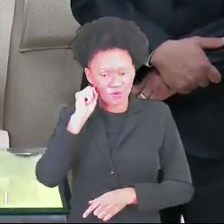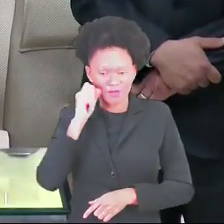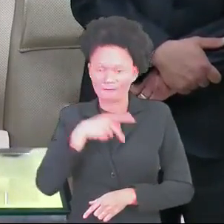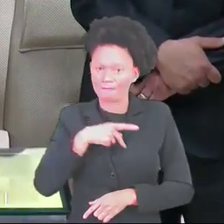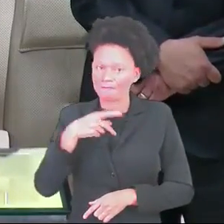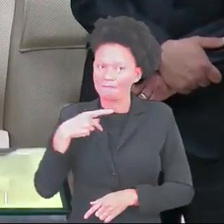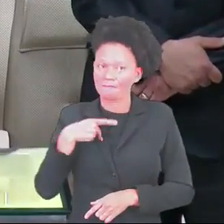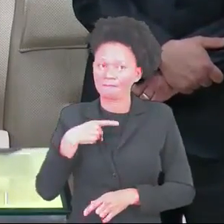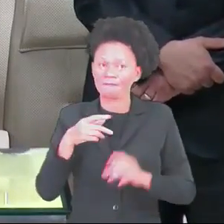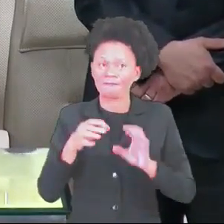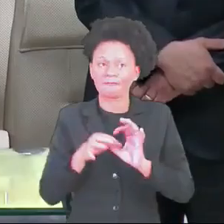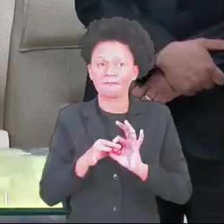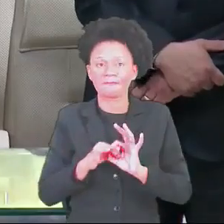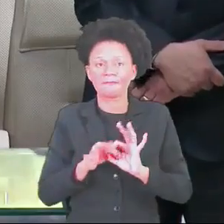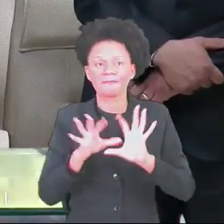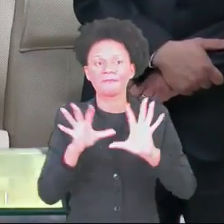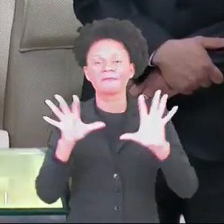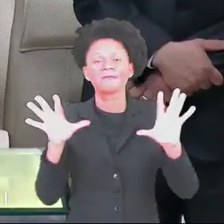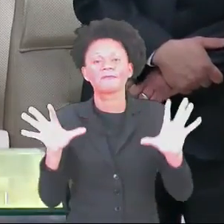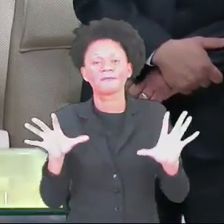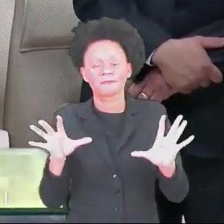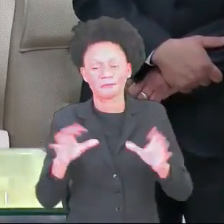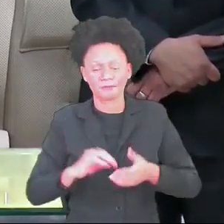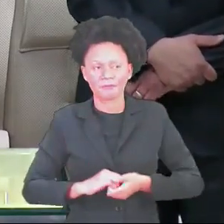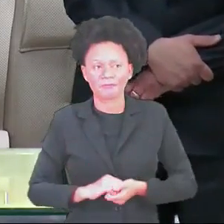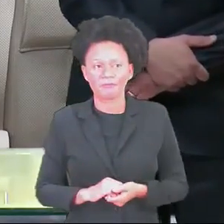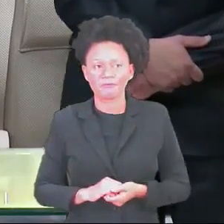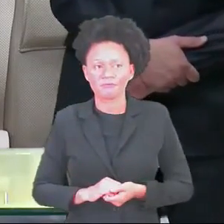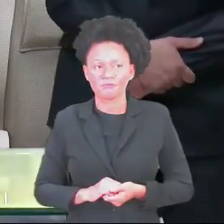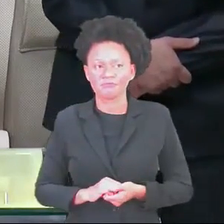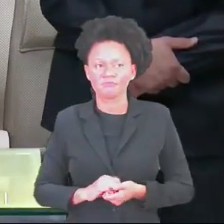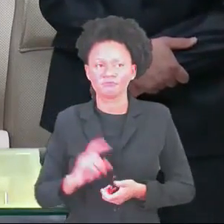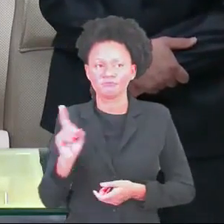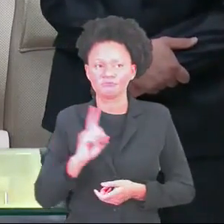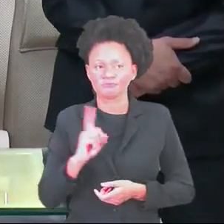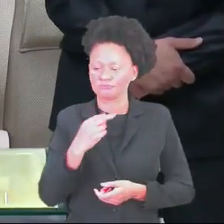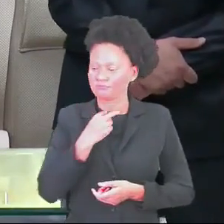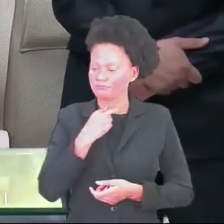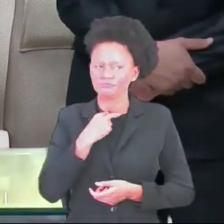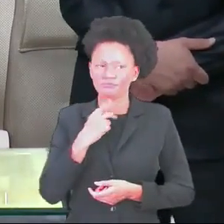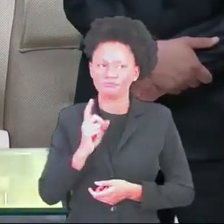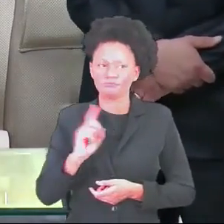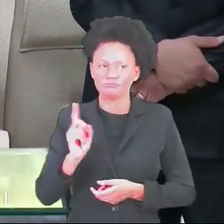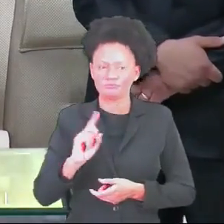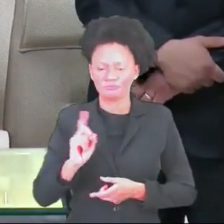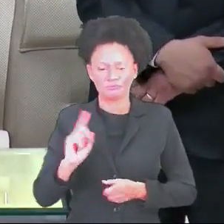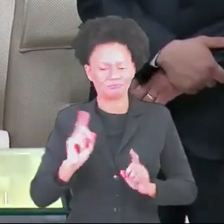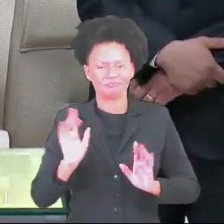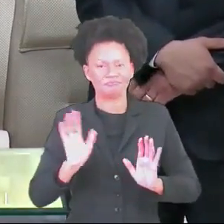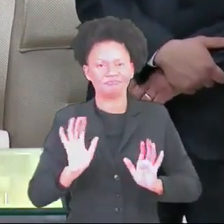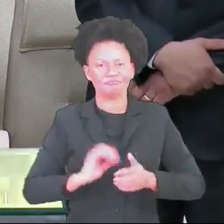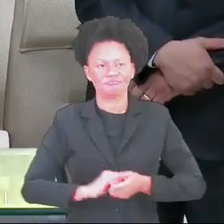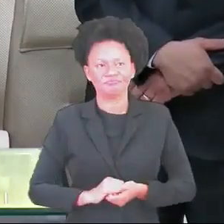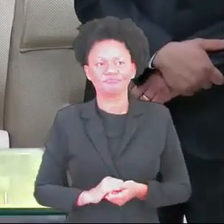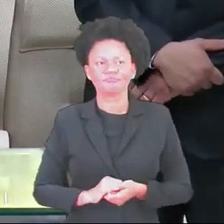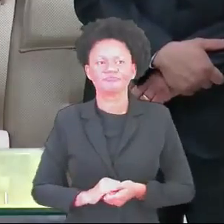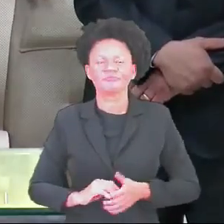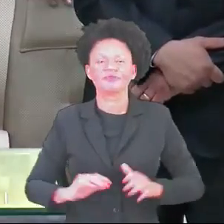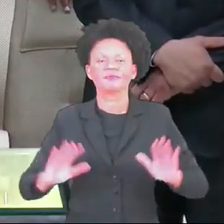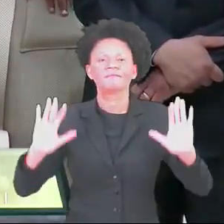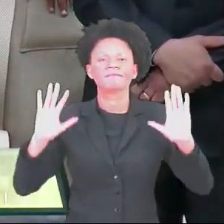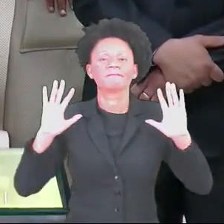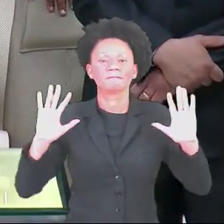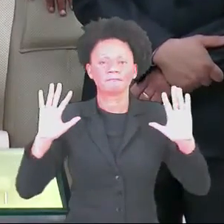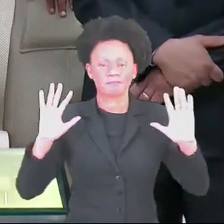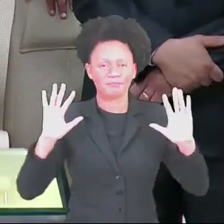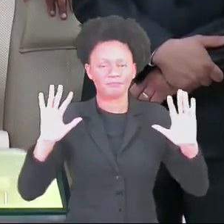permitir, você pode, ele não vem à frente, os irmãos não estão vindo mais na frente, né? É onde você está mesmo. Levantar a sua